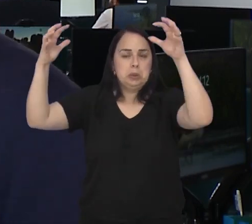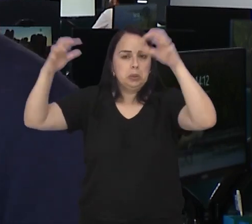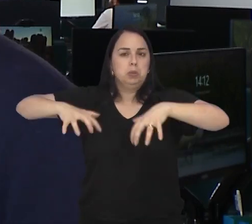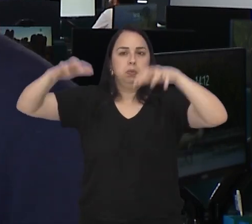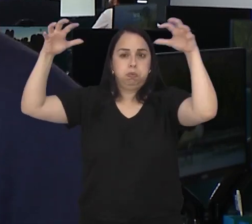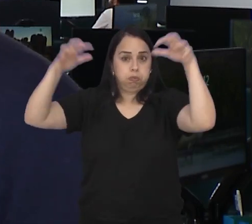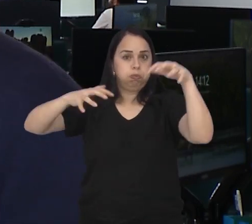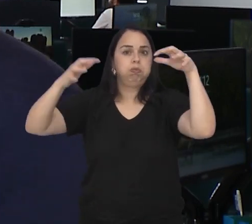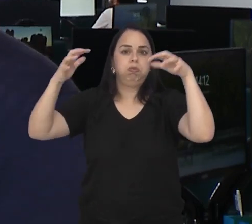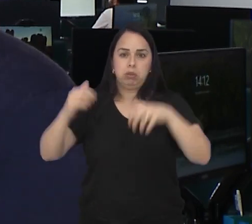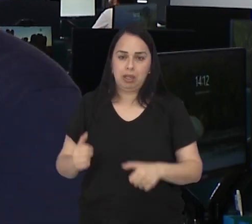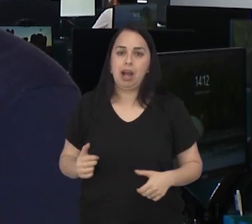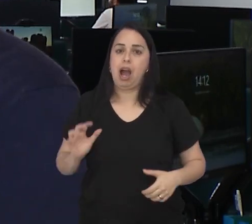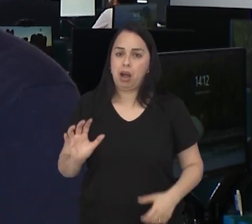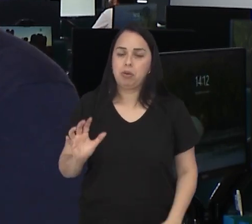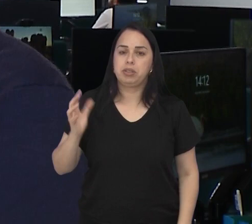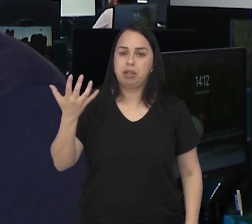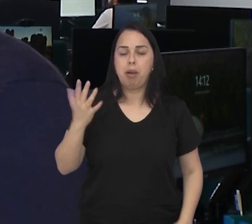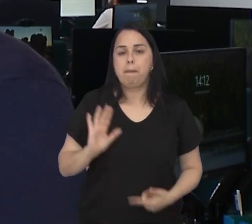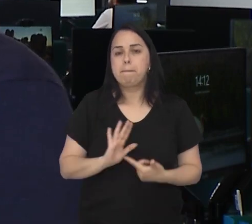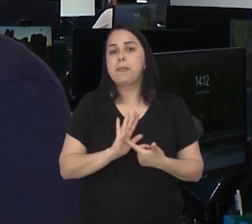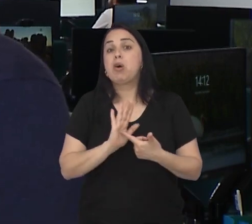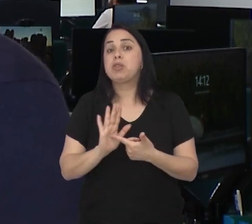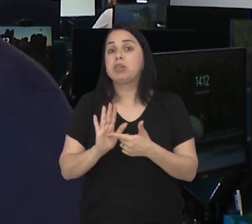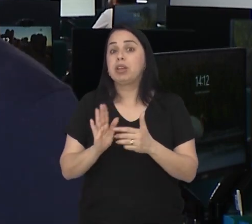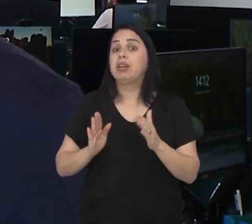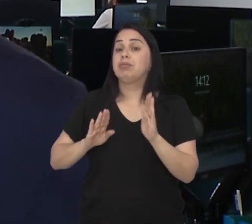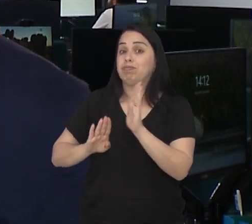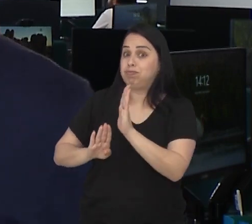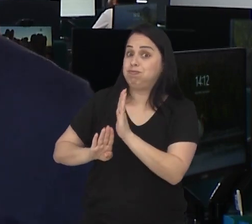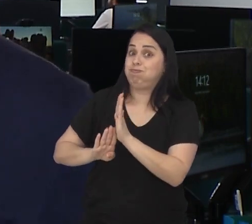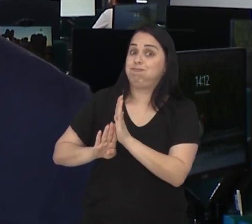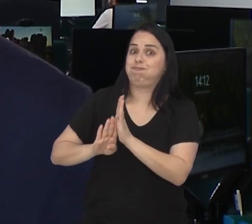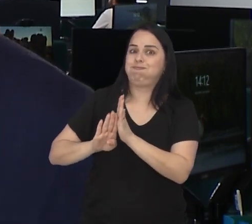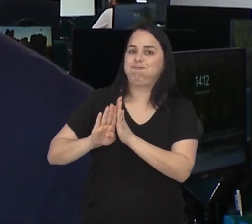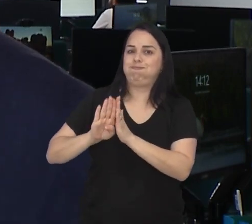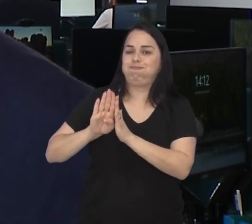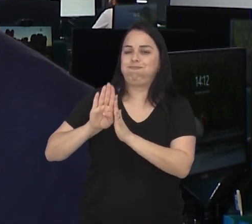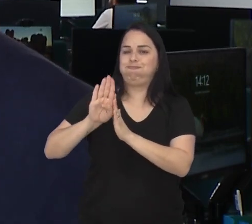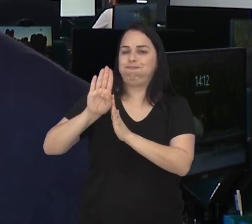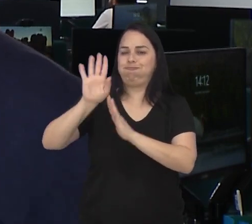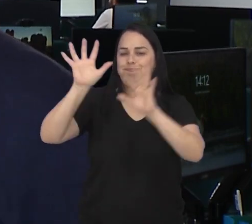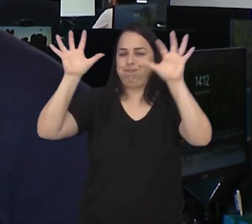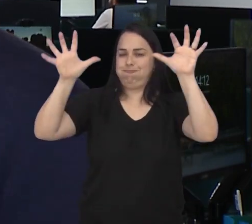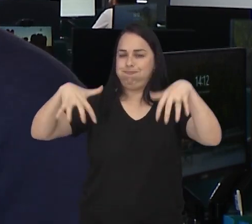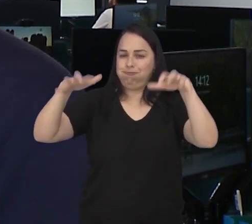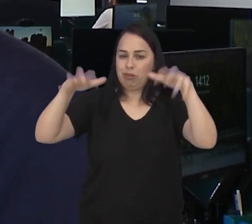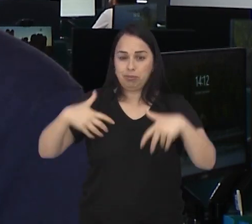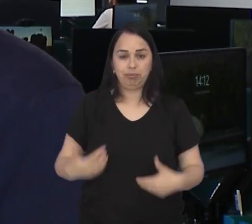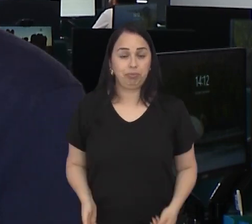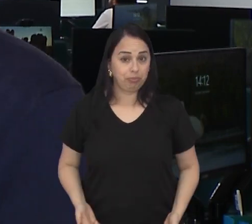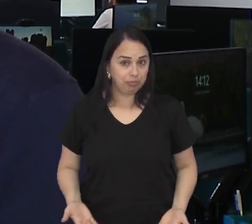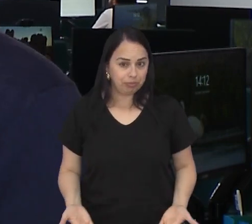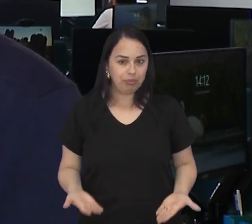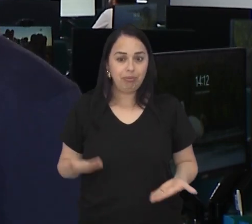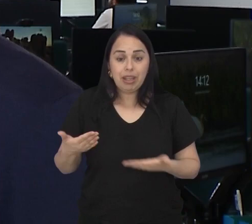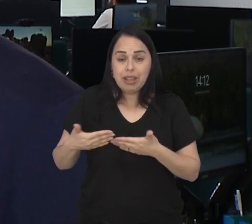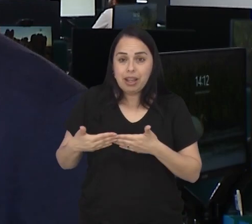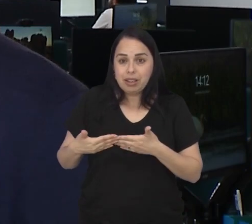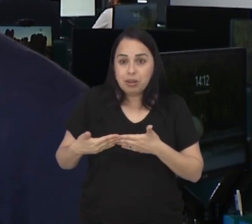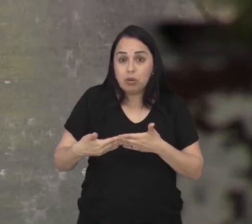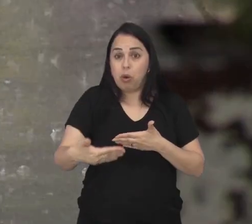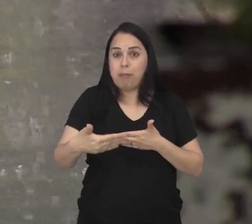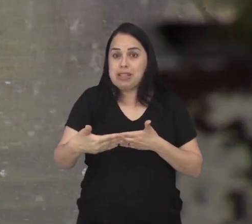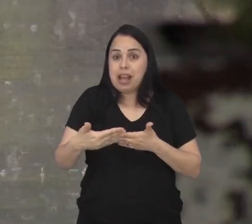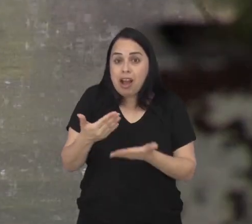últimas décadas têm sido observadas com mais frequência. Então isso mostra uma tendência de aumento no número de extremos